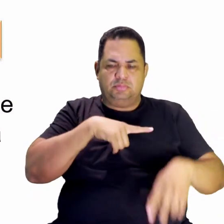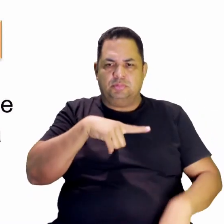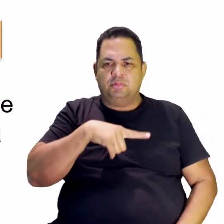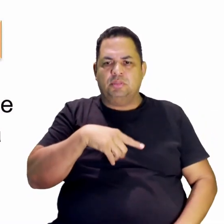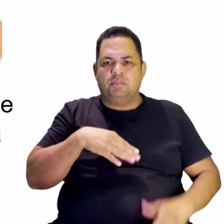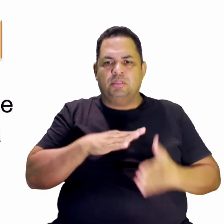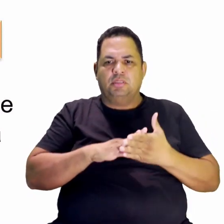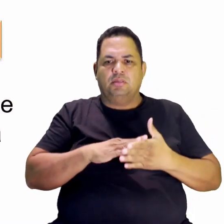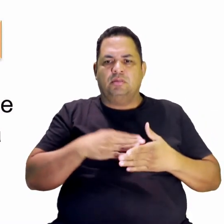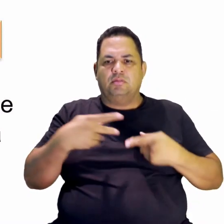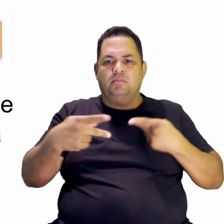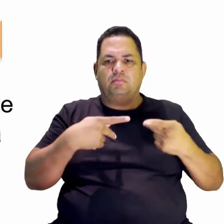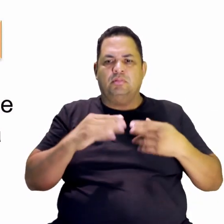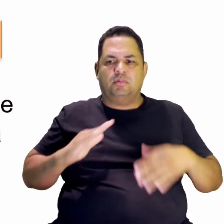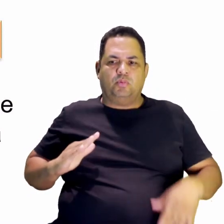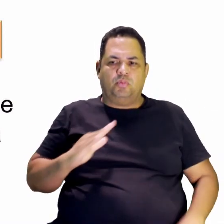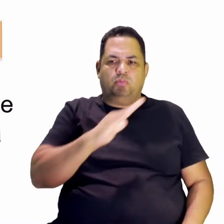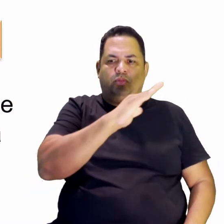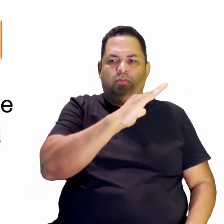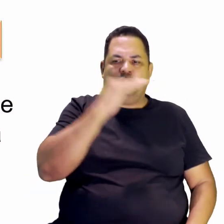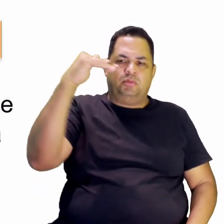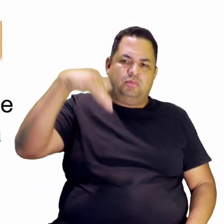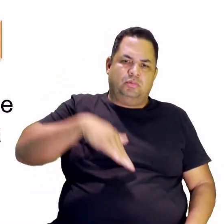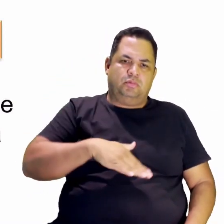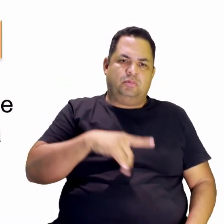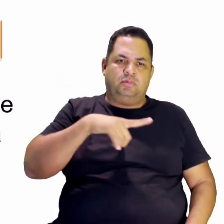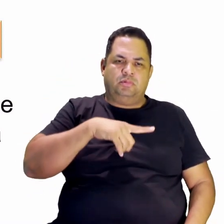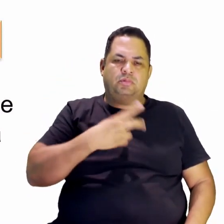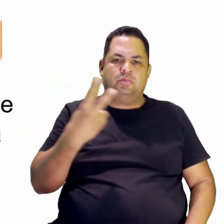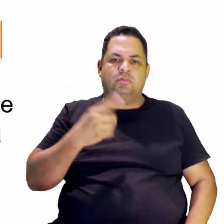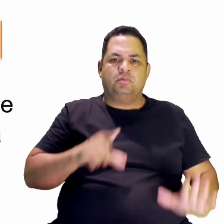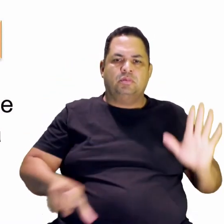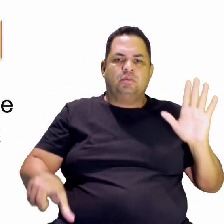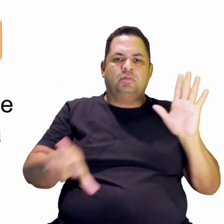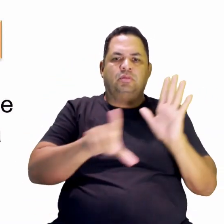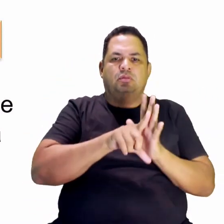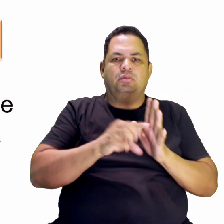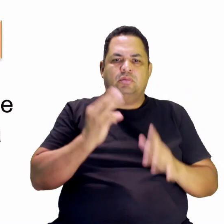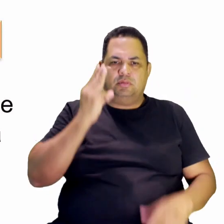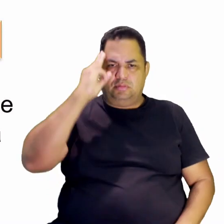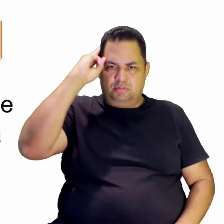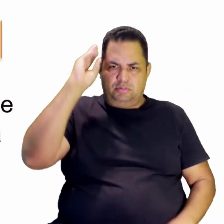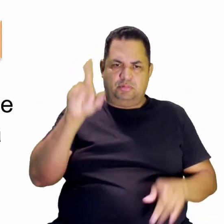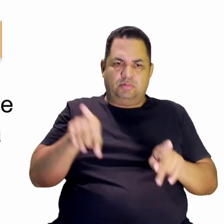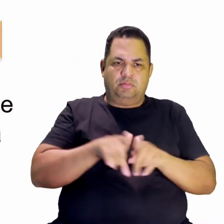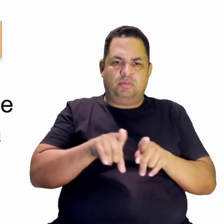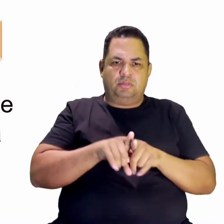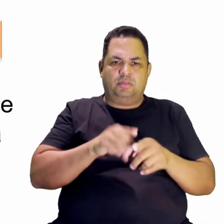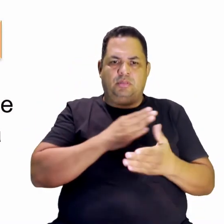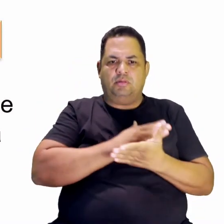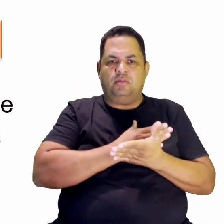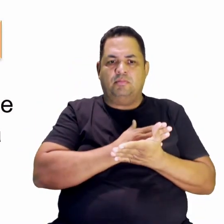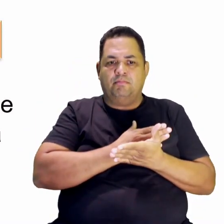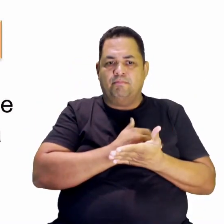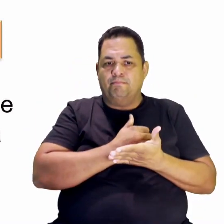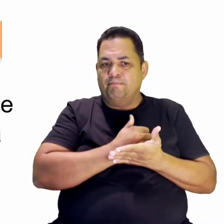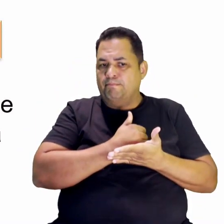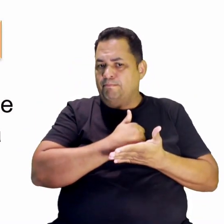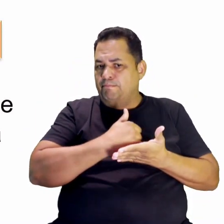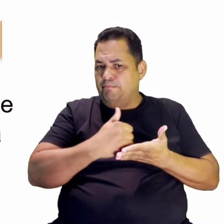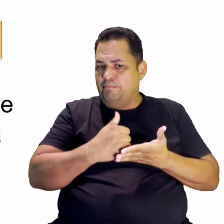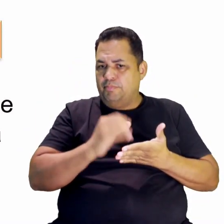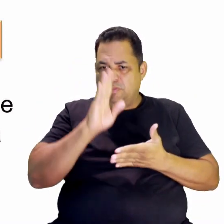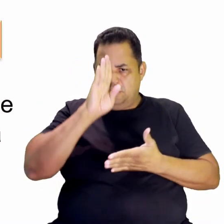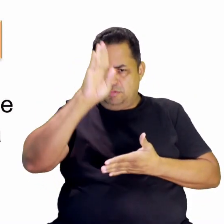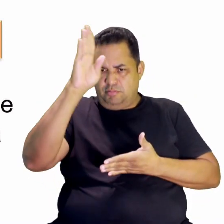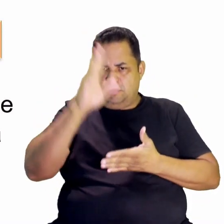plano inclinado. A segunda lei de Newton também é chamada de princípio fundamental da dinâmica, ela que estabelece